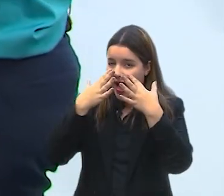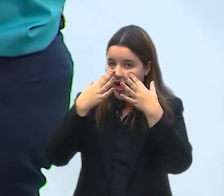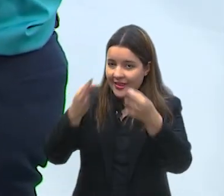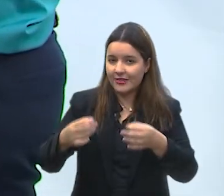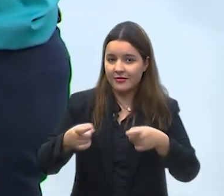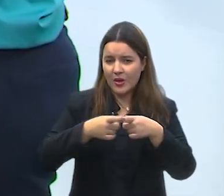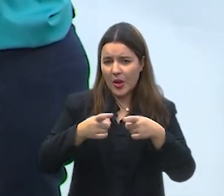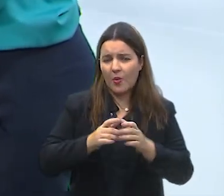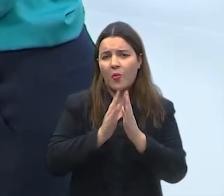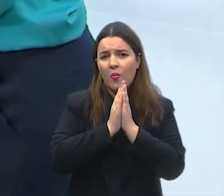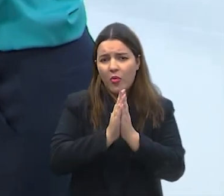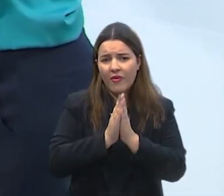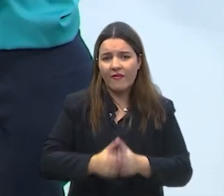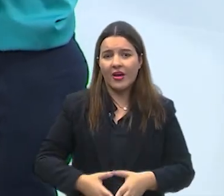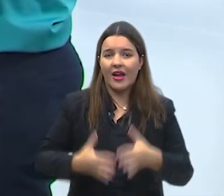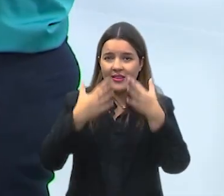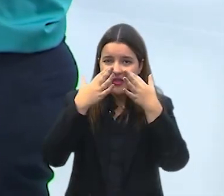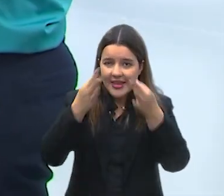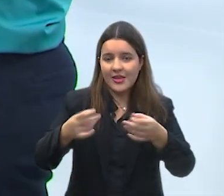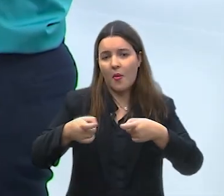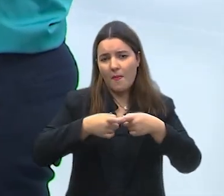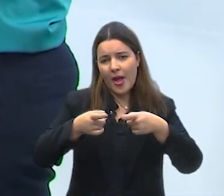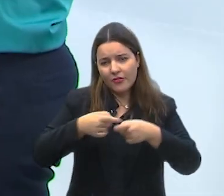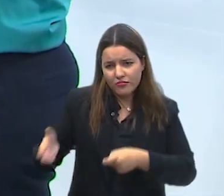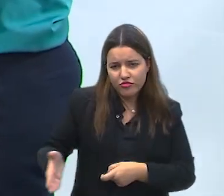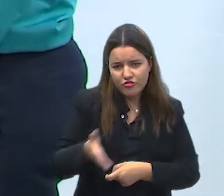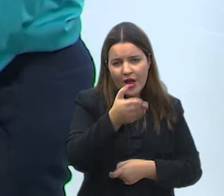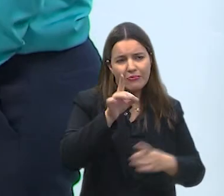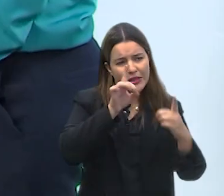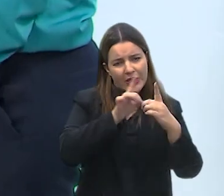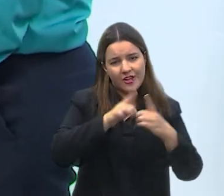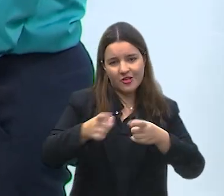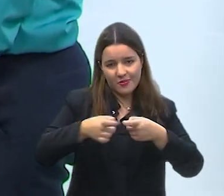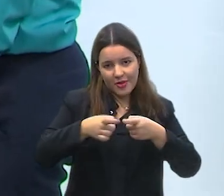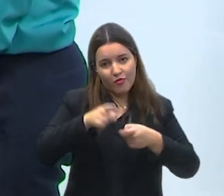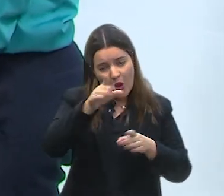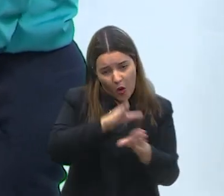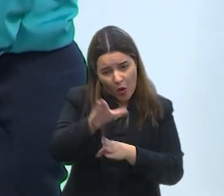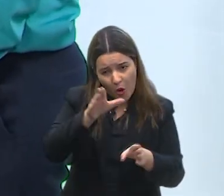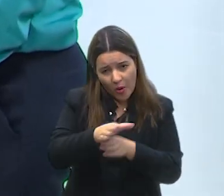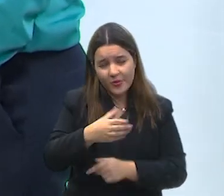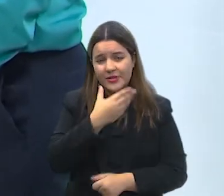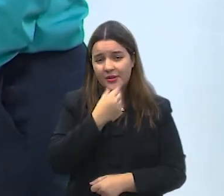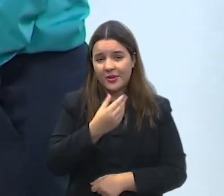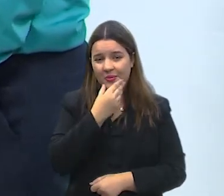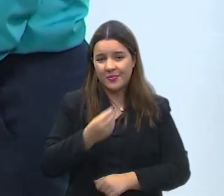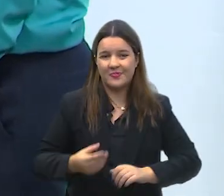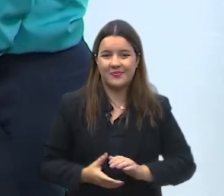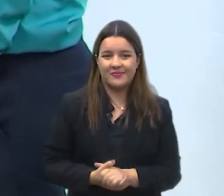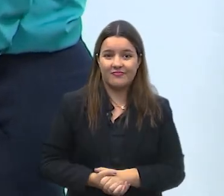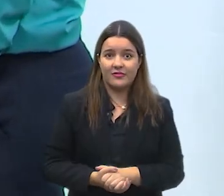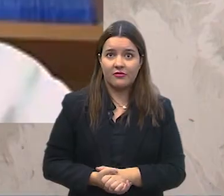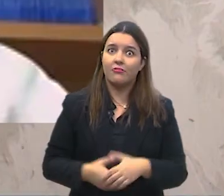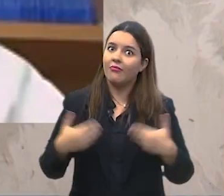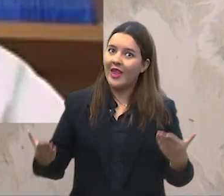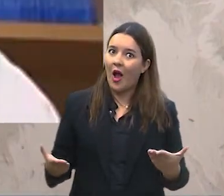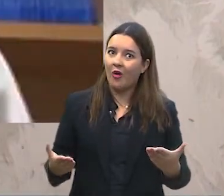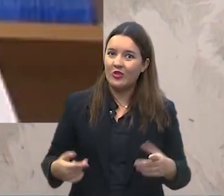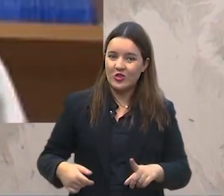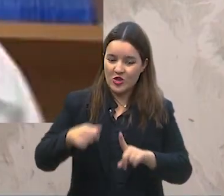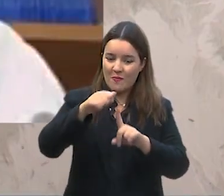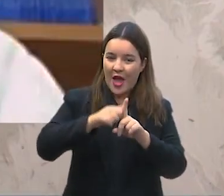faz um alerta para eles, para procurar um médico. Deixa um recado, por favor. Bom, pessoal, o Novembro Azul está